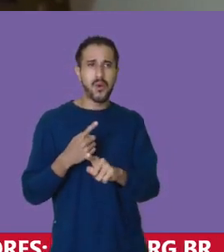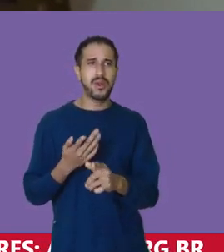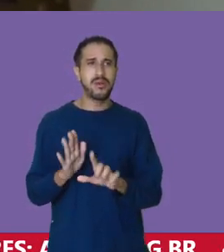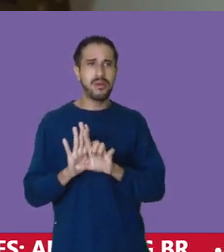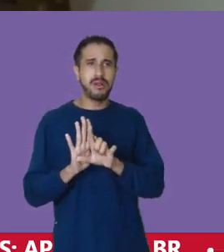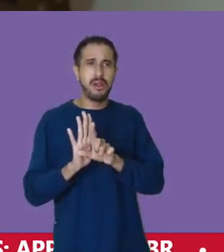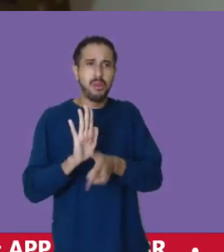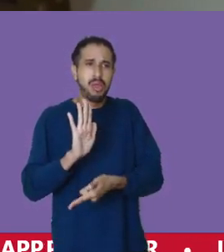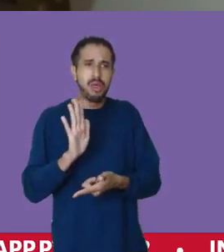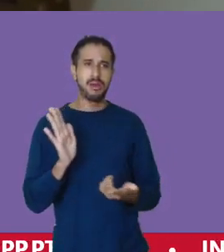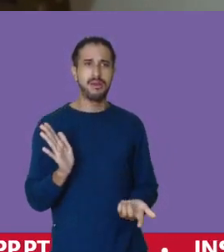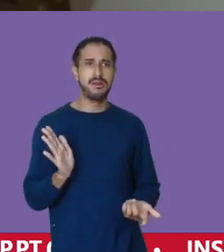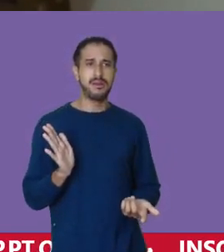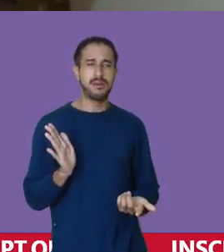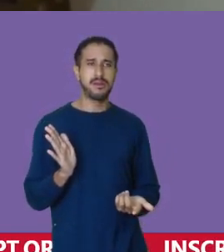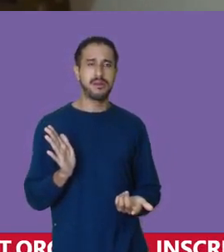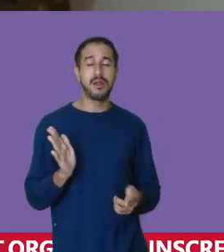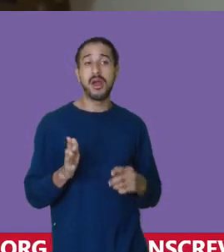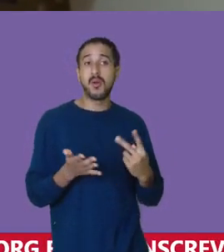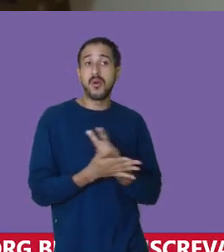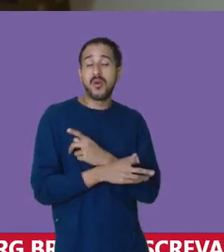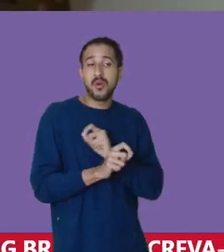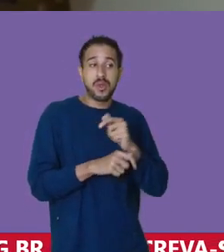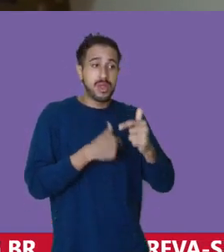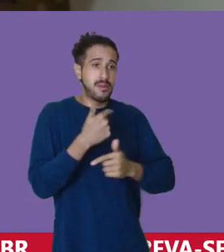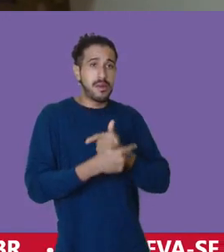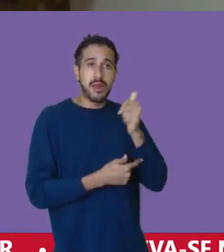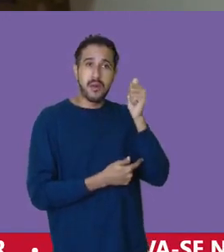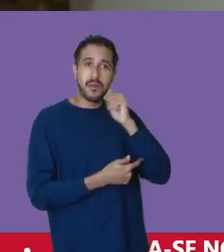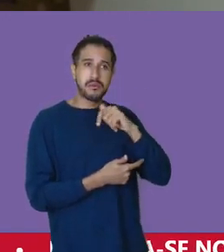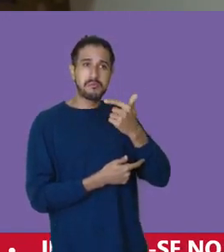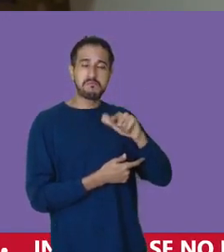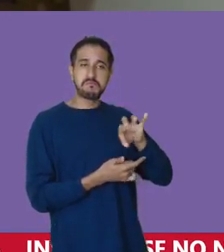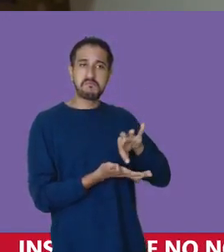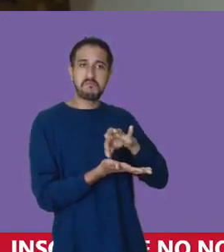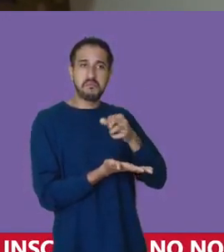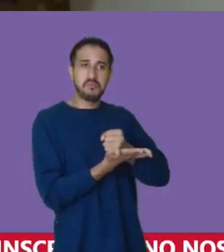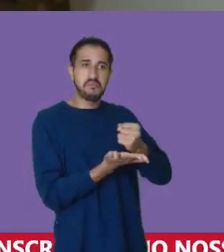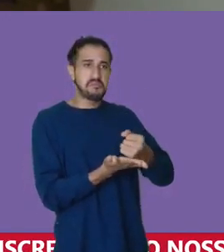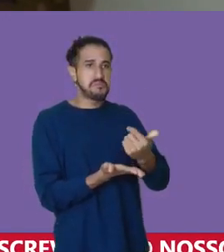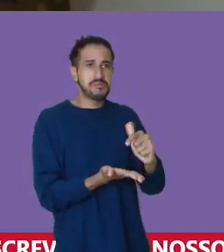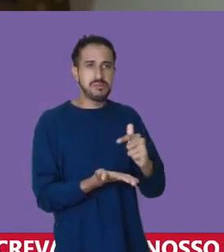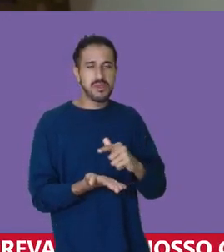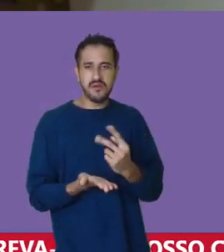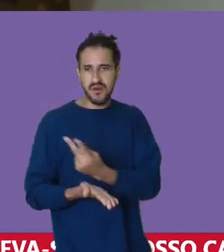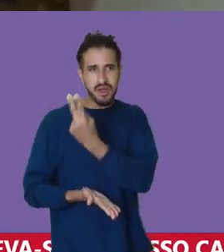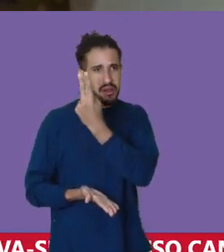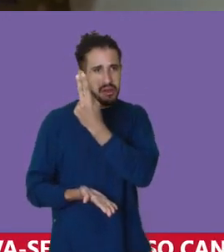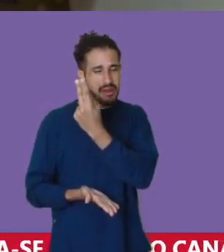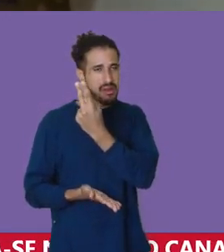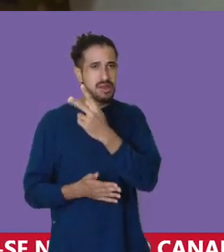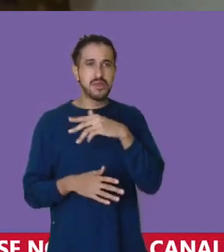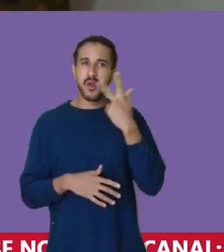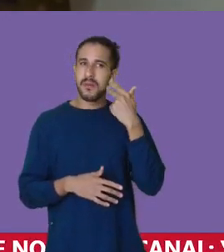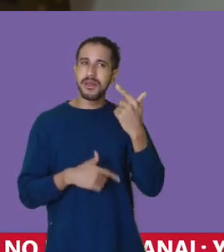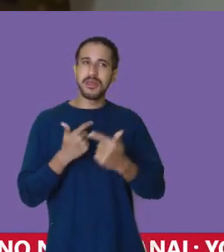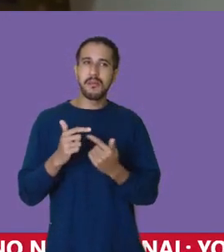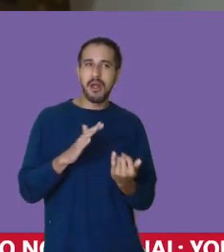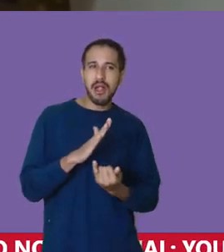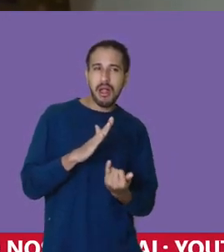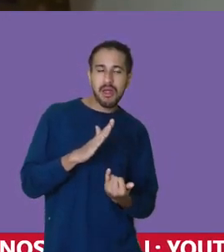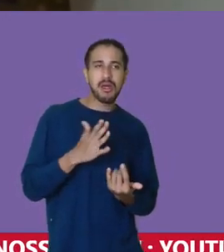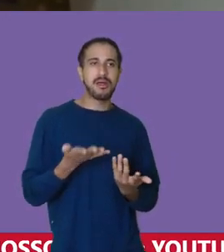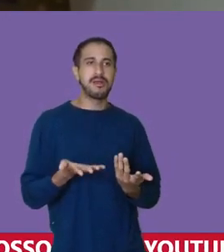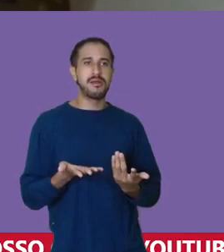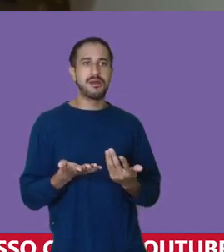ocorre, portanto, é que o trabalho da mulher não é registrado, não é valorizado. Em geral, é o trabalho doméstico, é